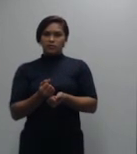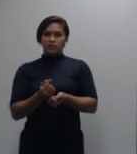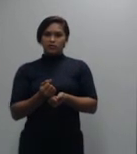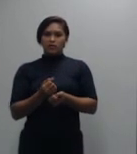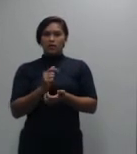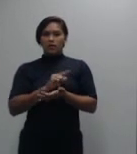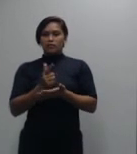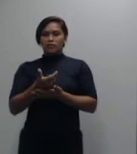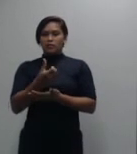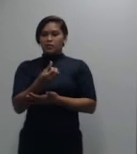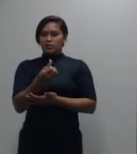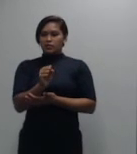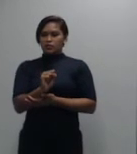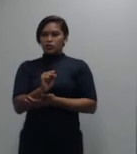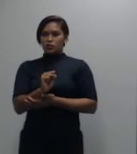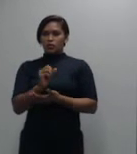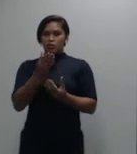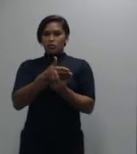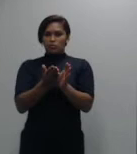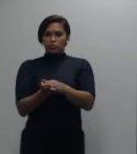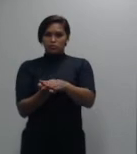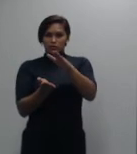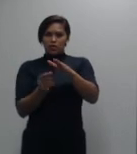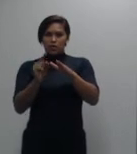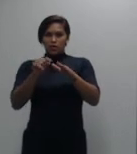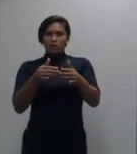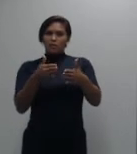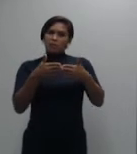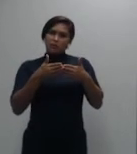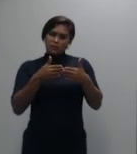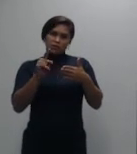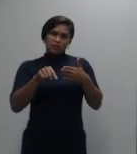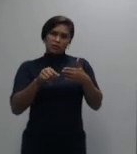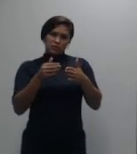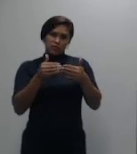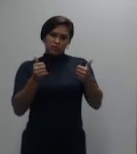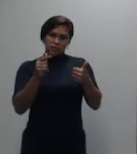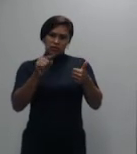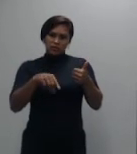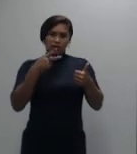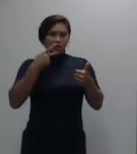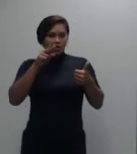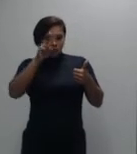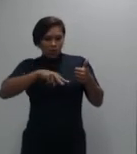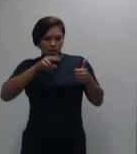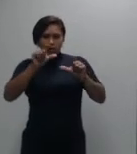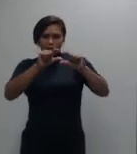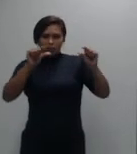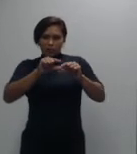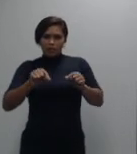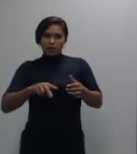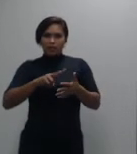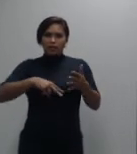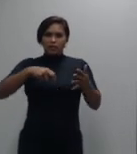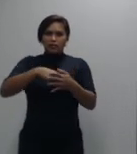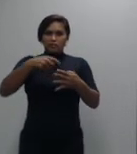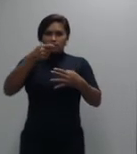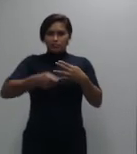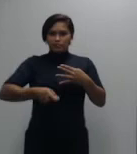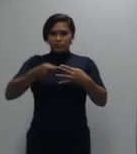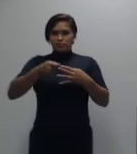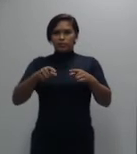62 dos Autos peço vênia a vossa excelência para citar um trecho das vítimas a sentença